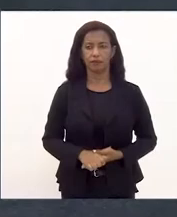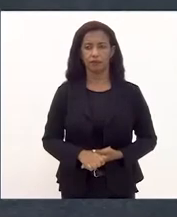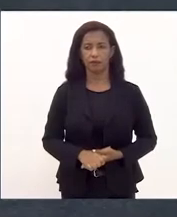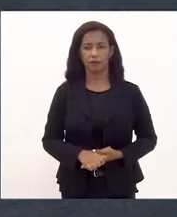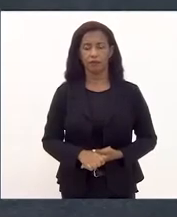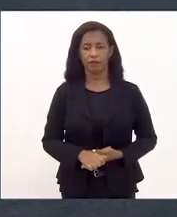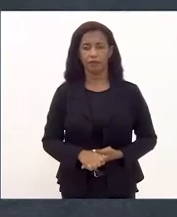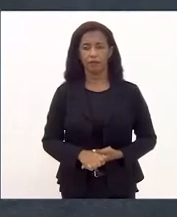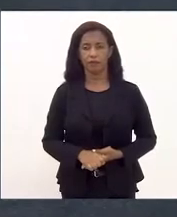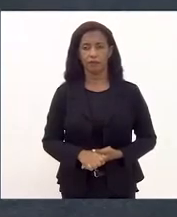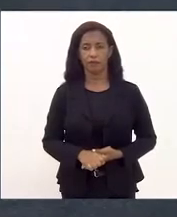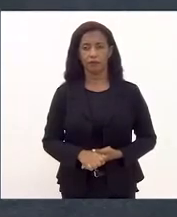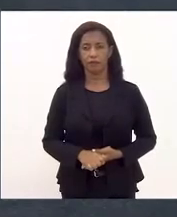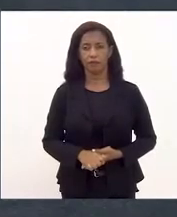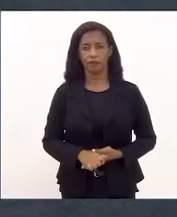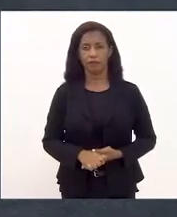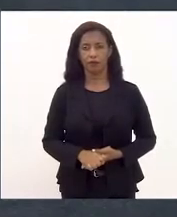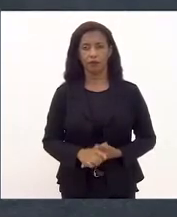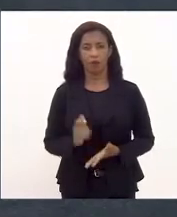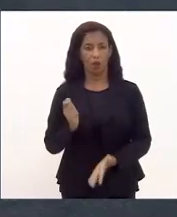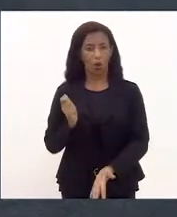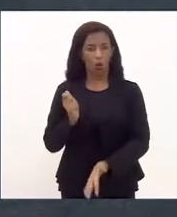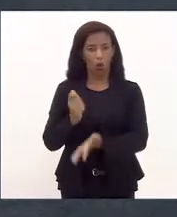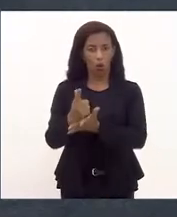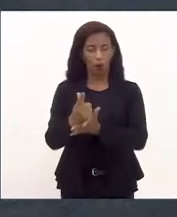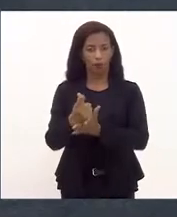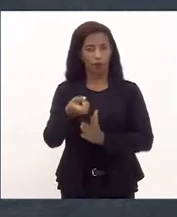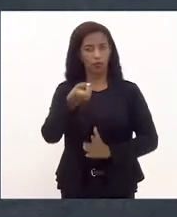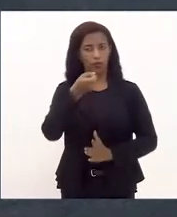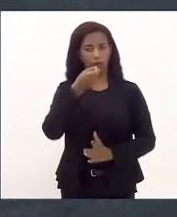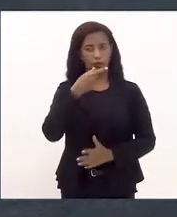para que a compra de medicamentos